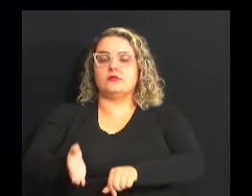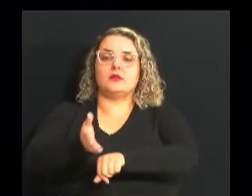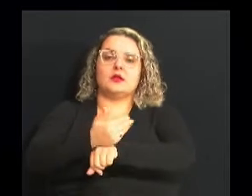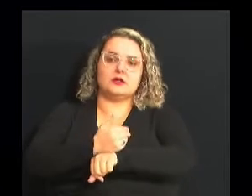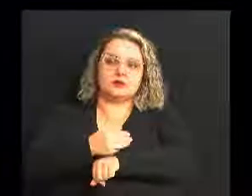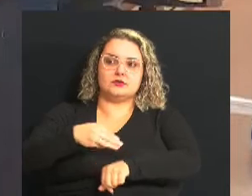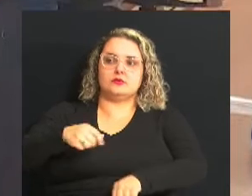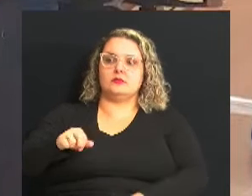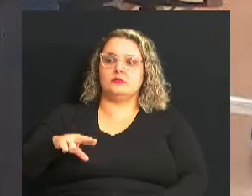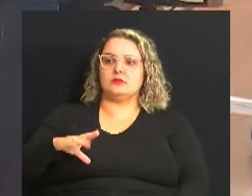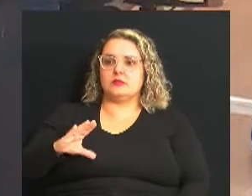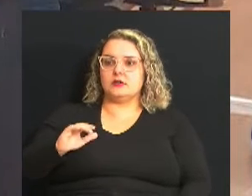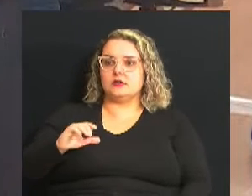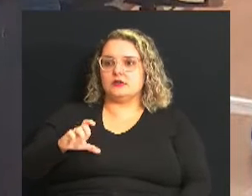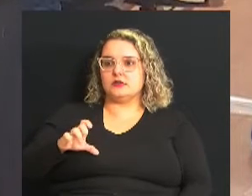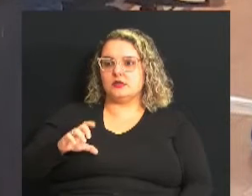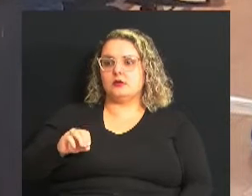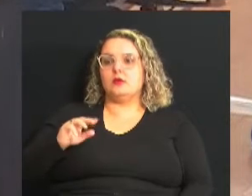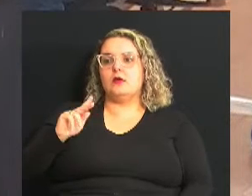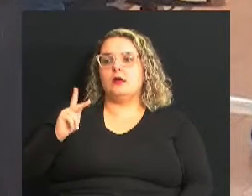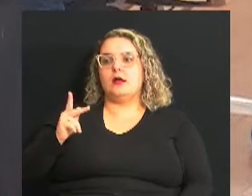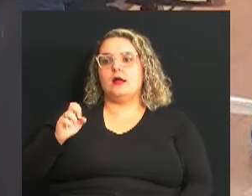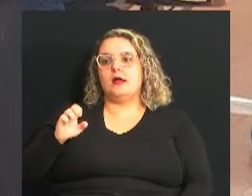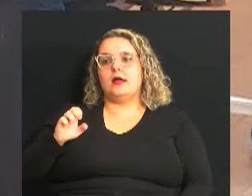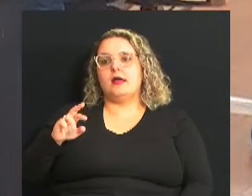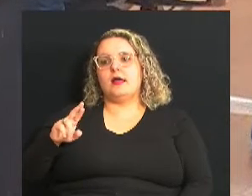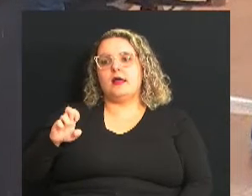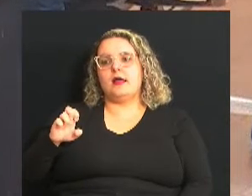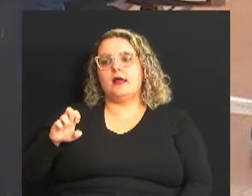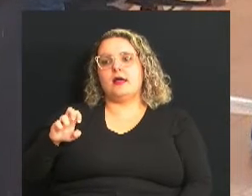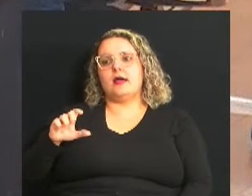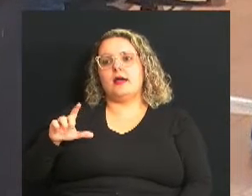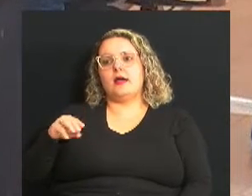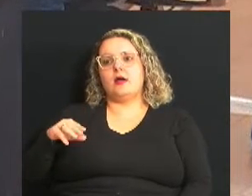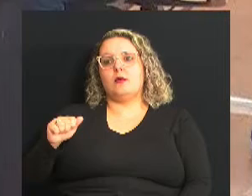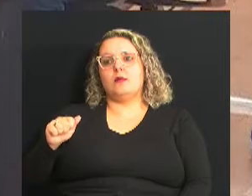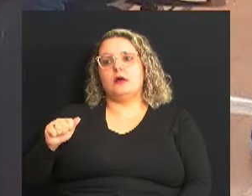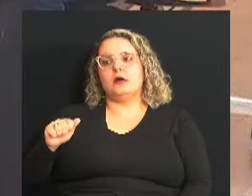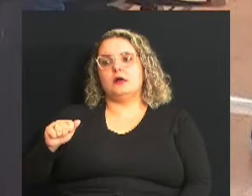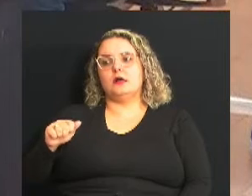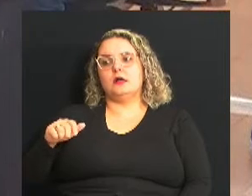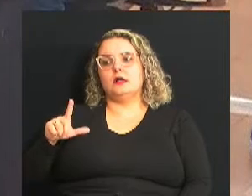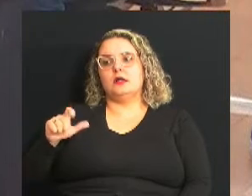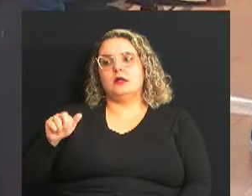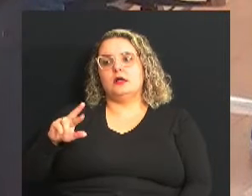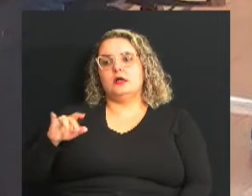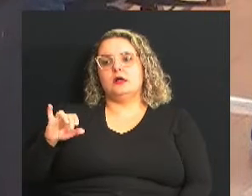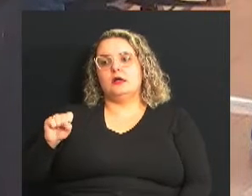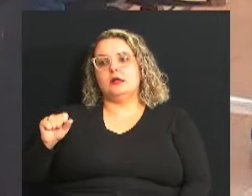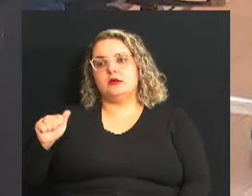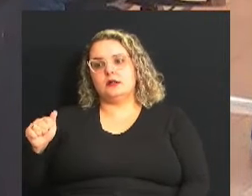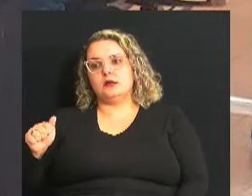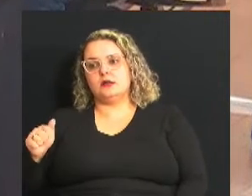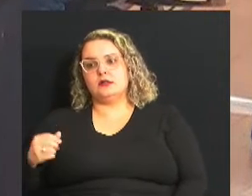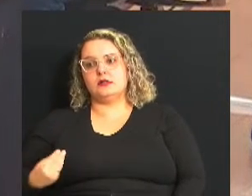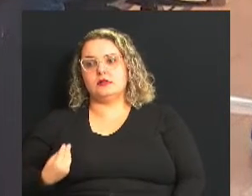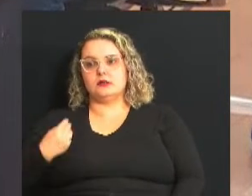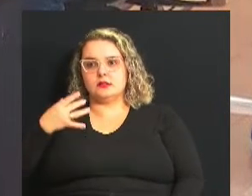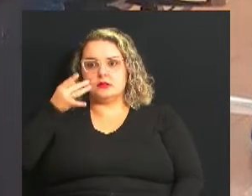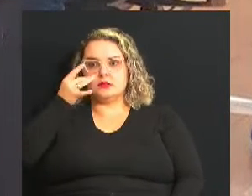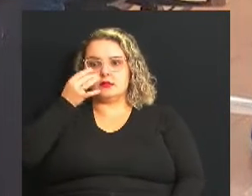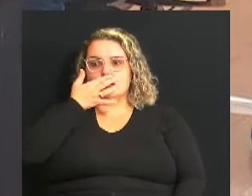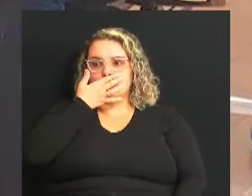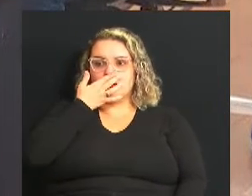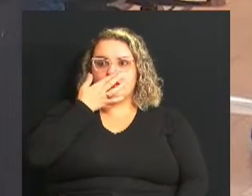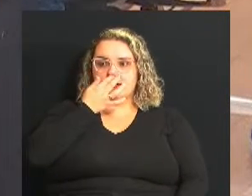o Helman, Fanton, o Silvio e a Larissa. Muito obrigado pela presença de vocês. Esse é o mal hoje em dia da gente só